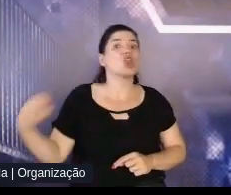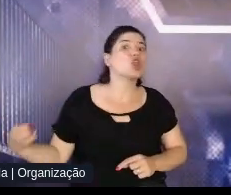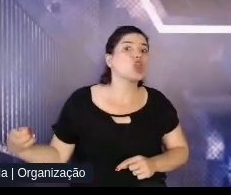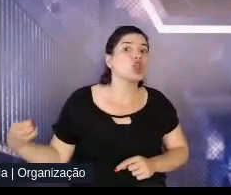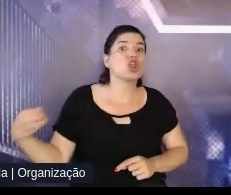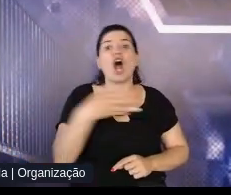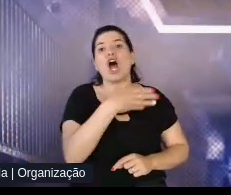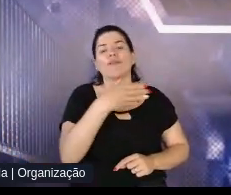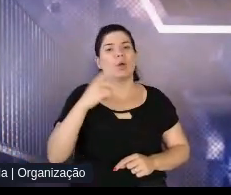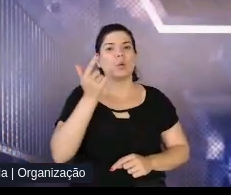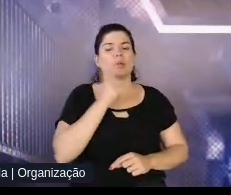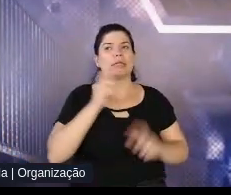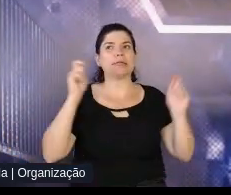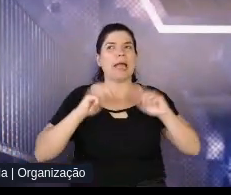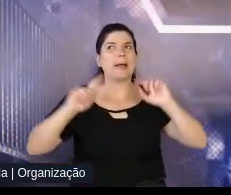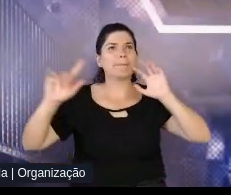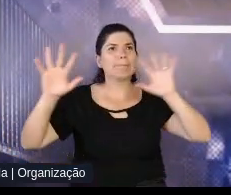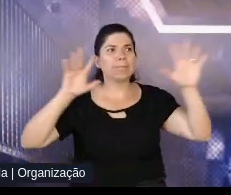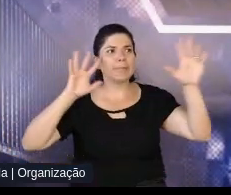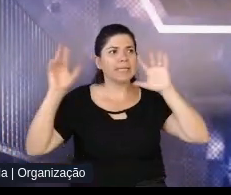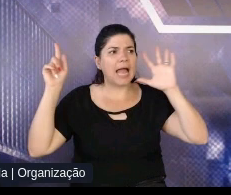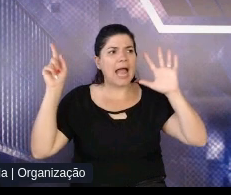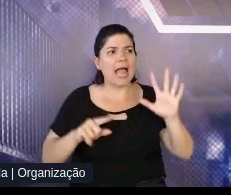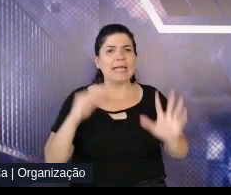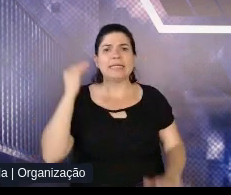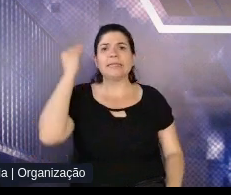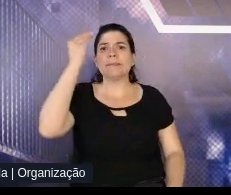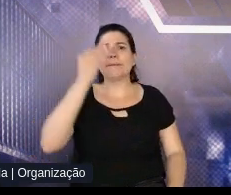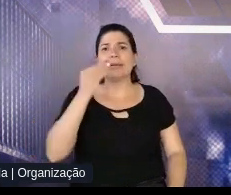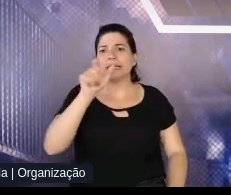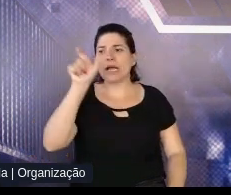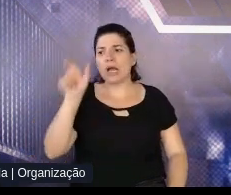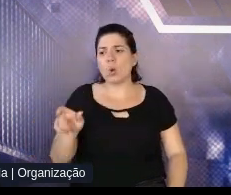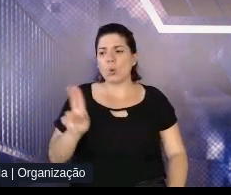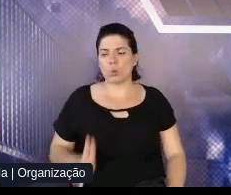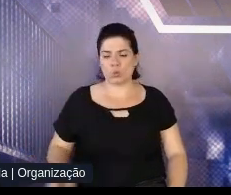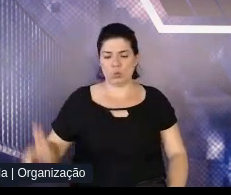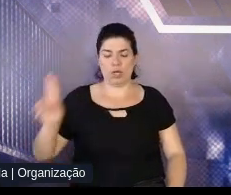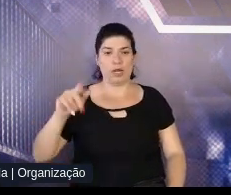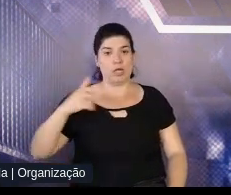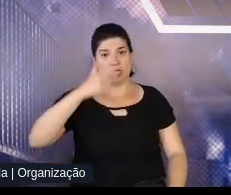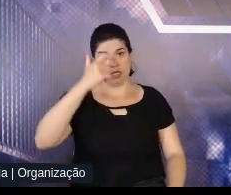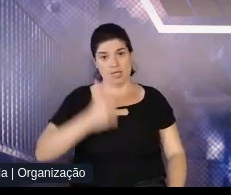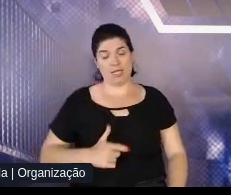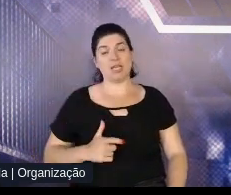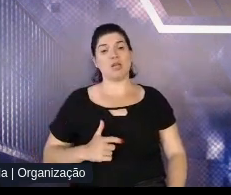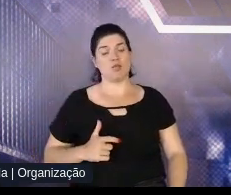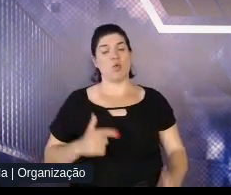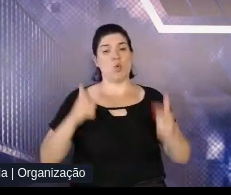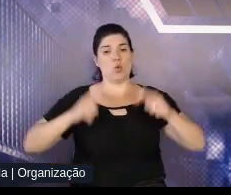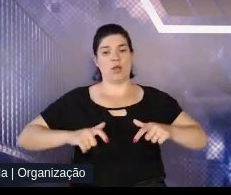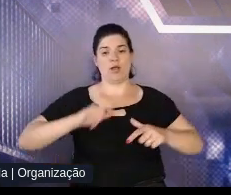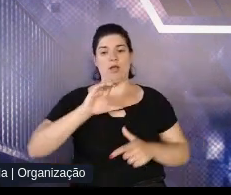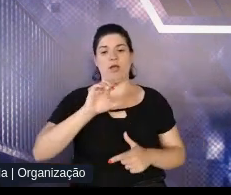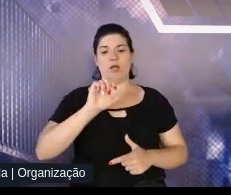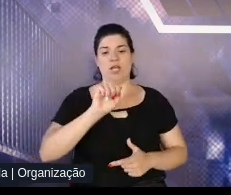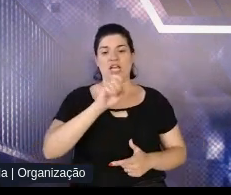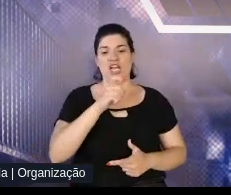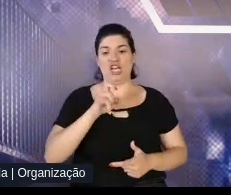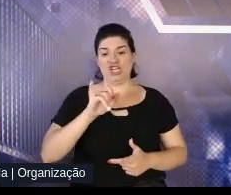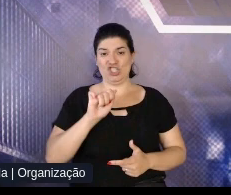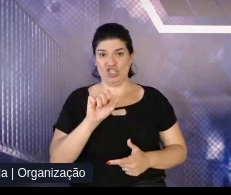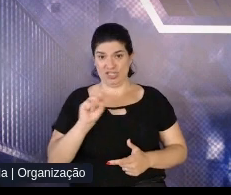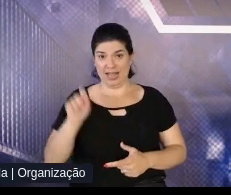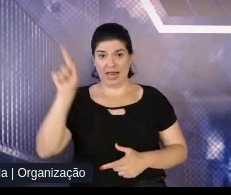enorme quando você pensa na questão da experiência de um usuário. Eu sou moradora de Caxias e lá